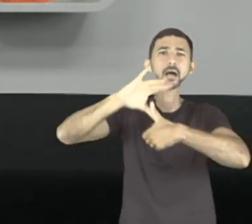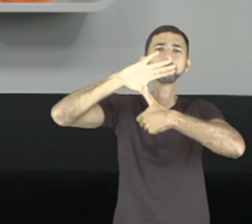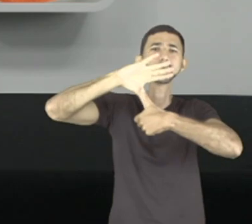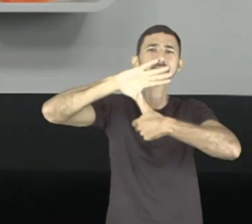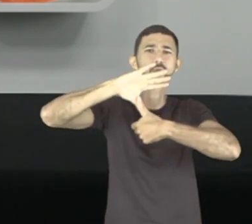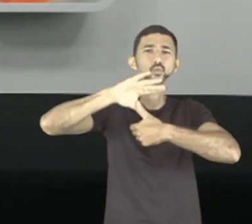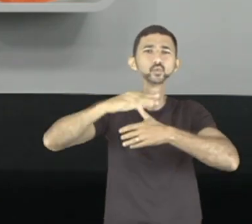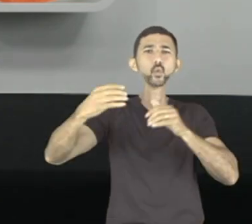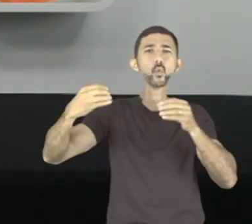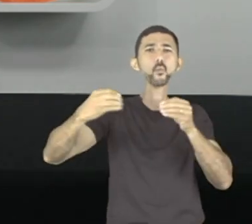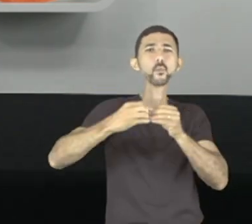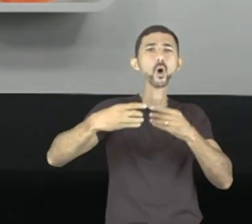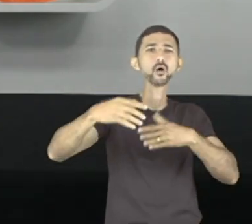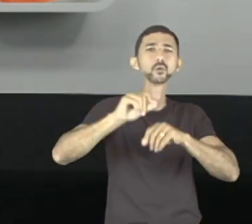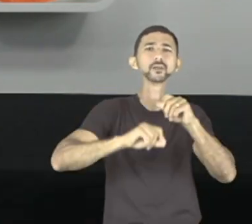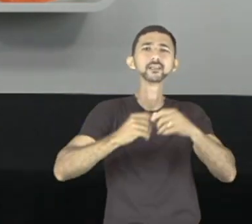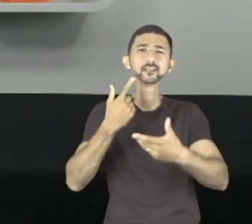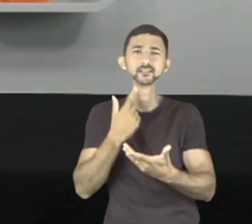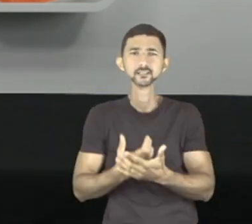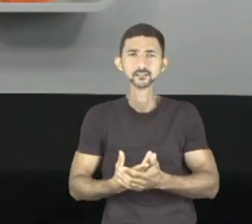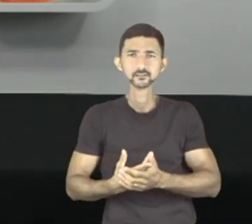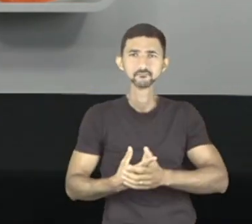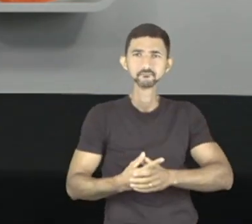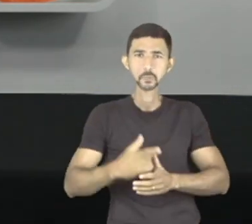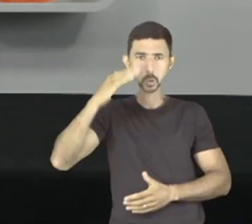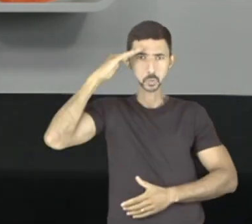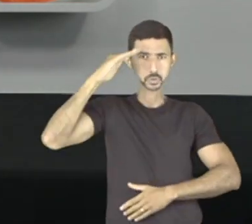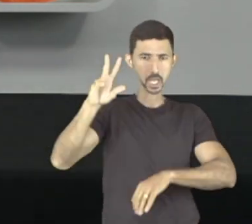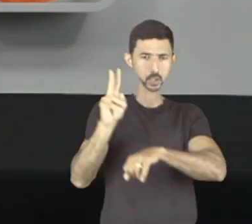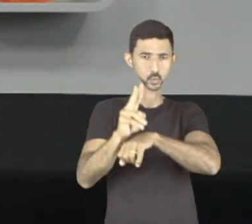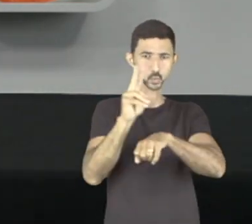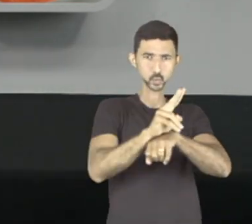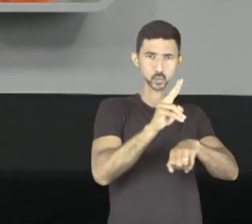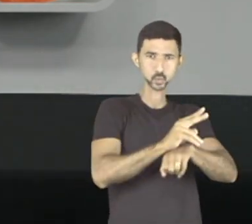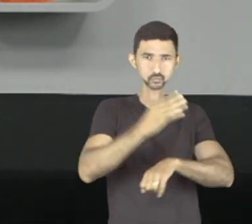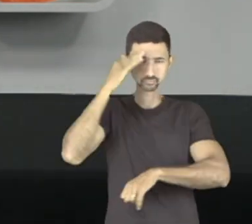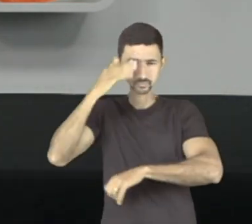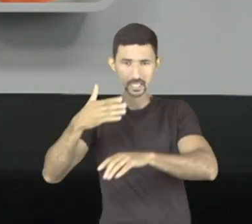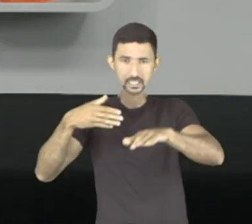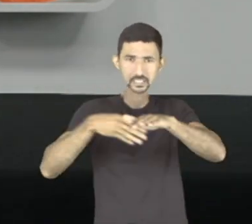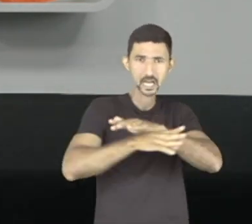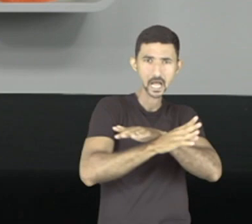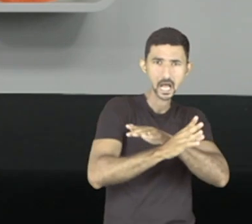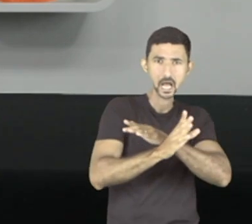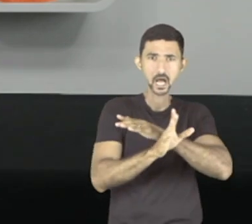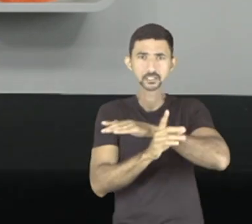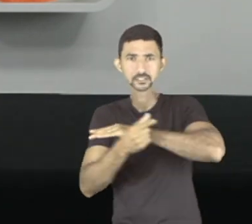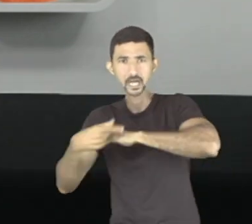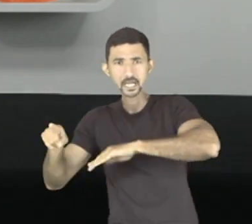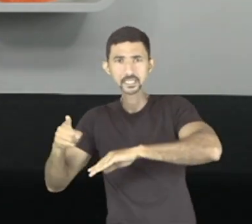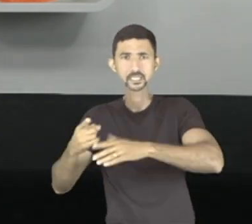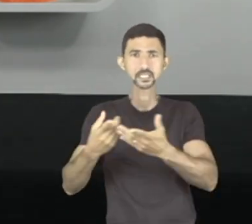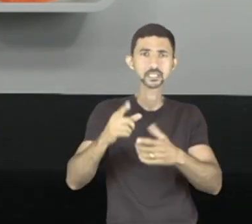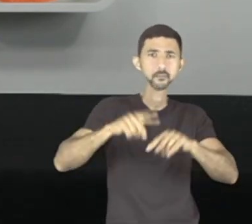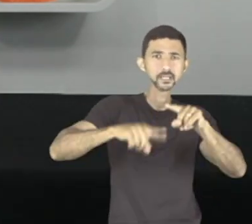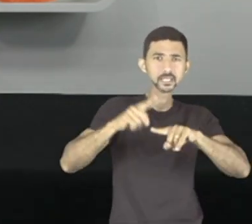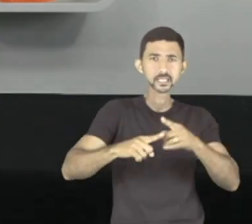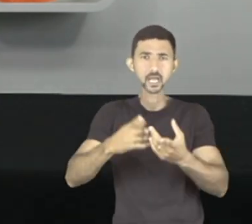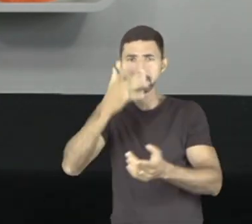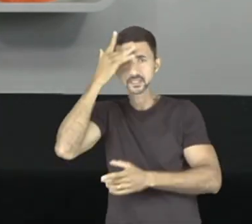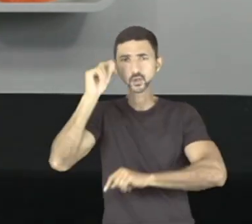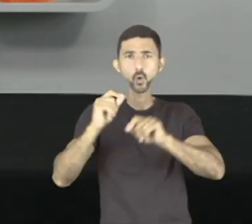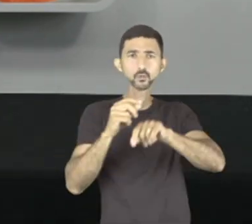fazem fronteira com o Brasil, né? Onde o exército tem que fiscalizar a entrada e saída de mercadorias, de contrabando. Quais